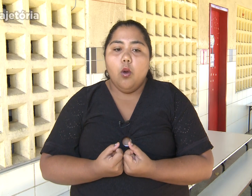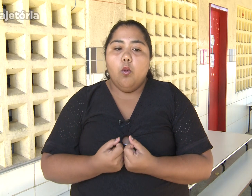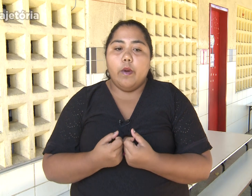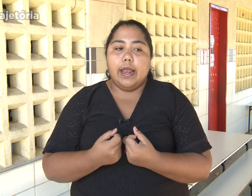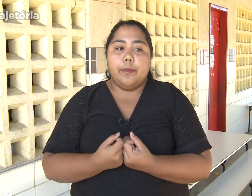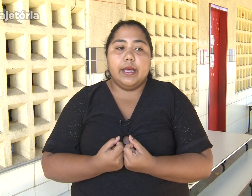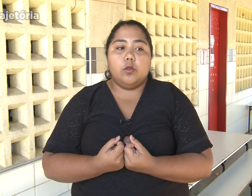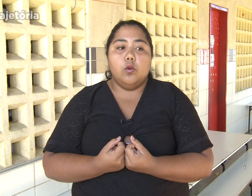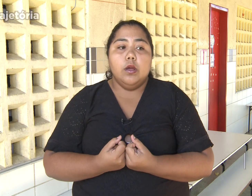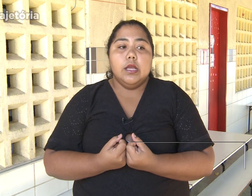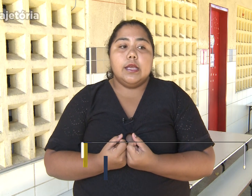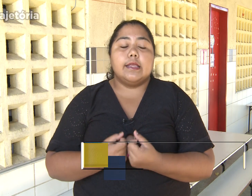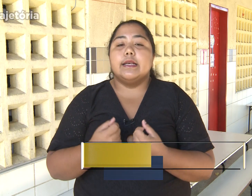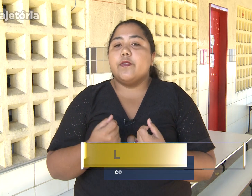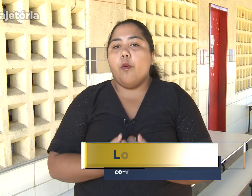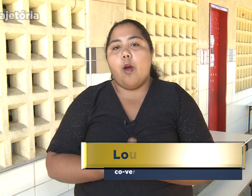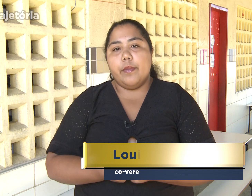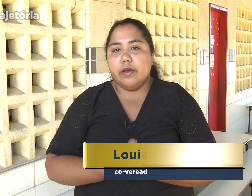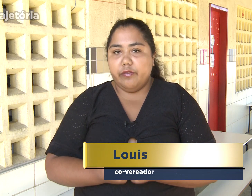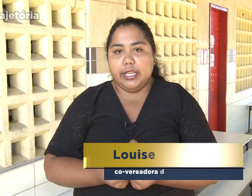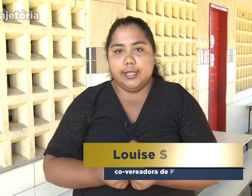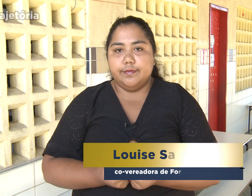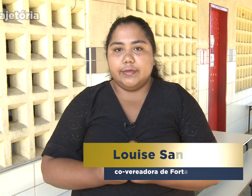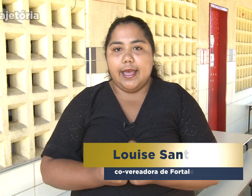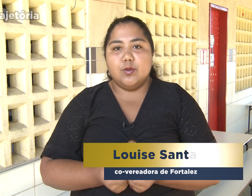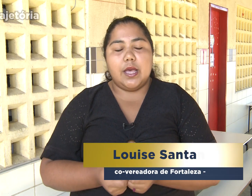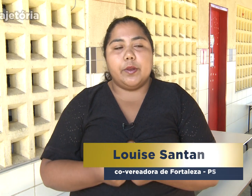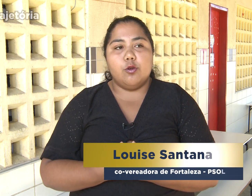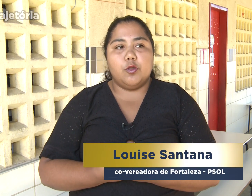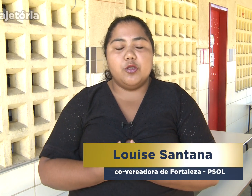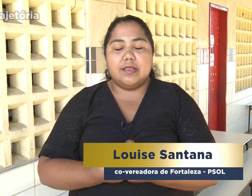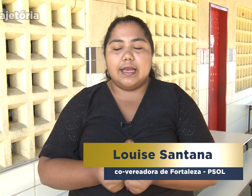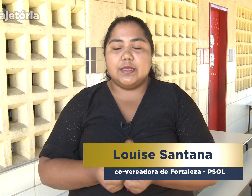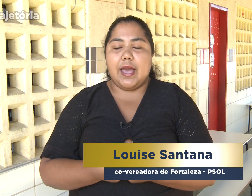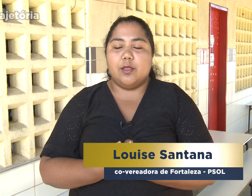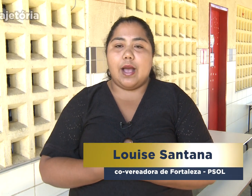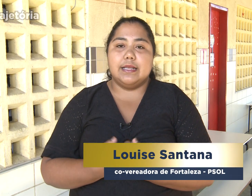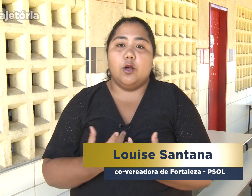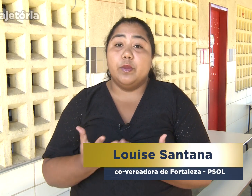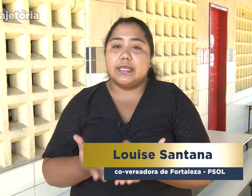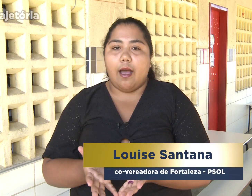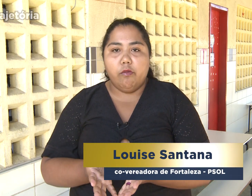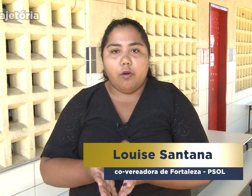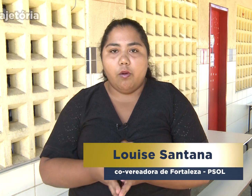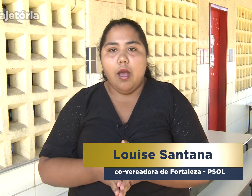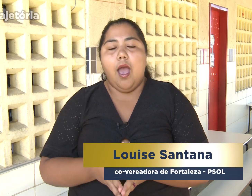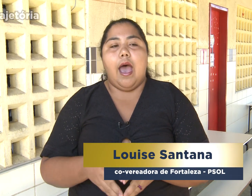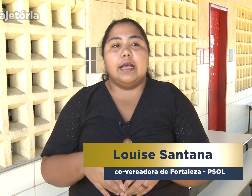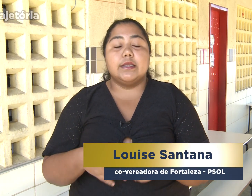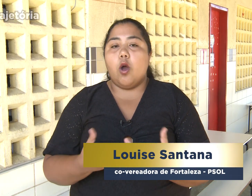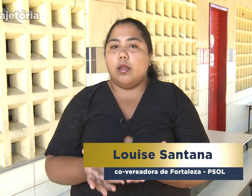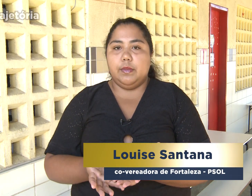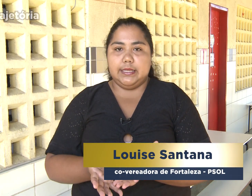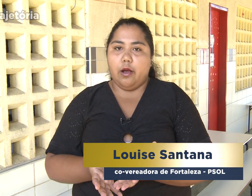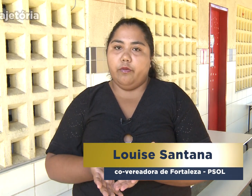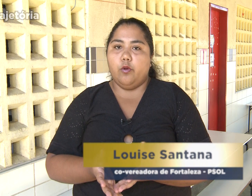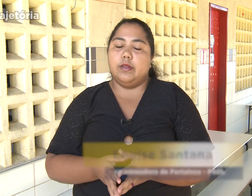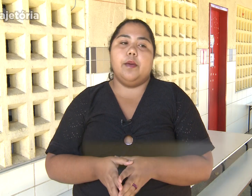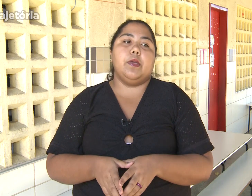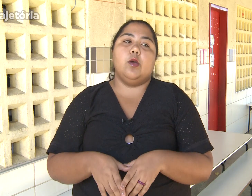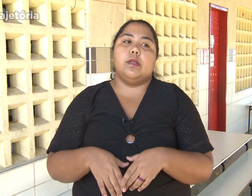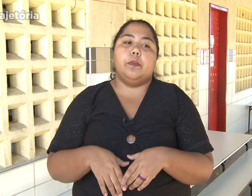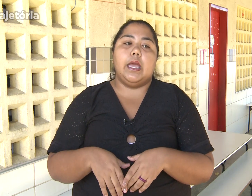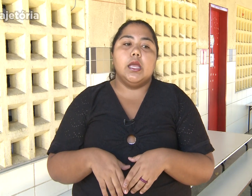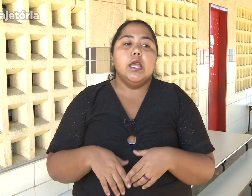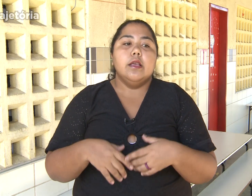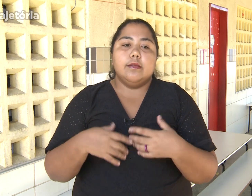é um elemento que transformou a minha vida, né? Eu sempre costumo dizer isso, que a educação me salvou, a escola me salvou, né?